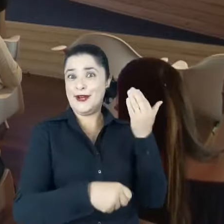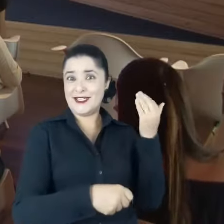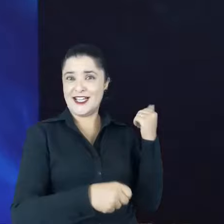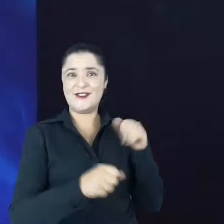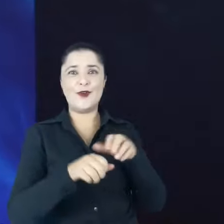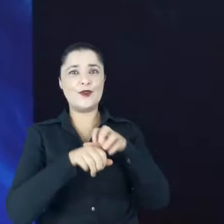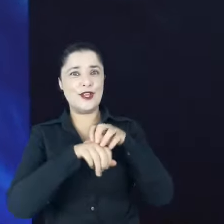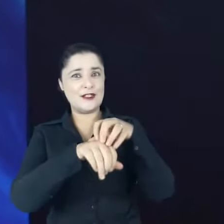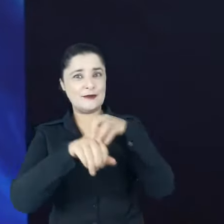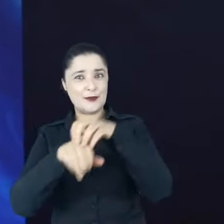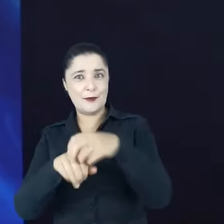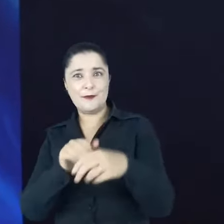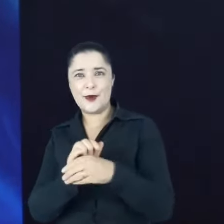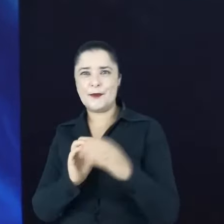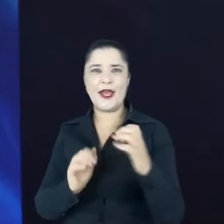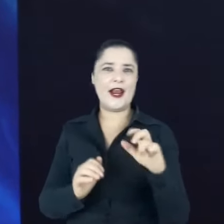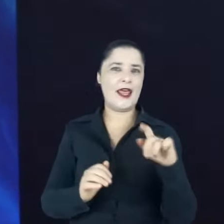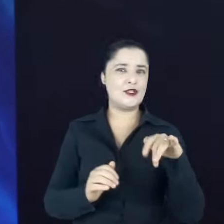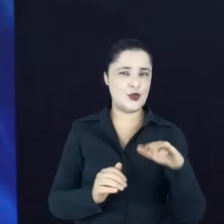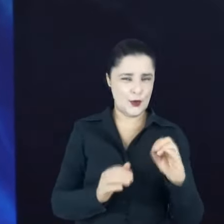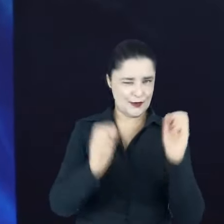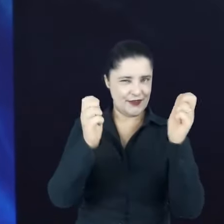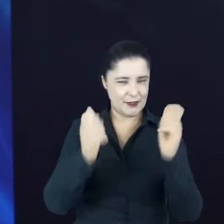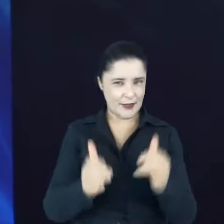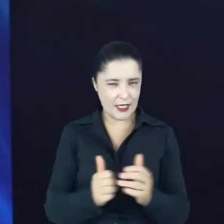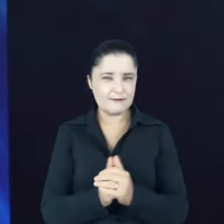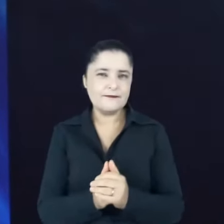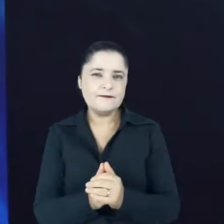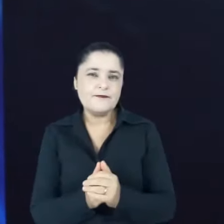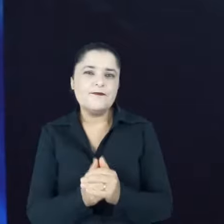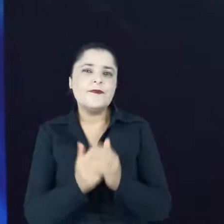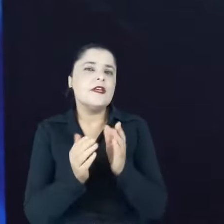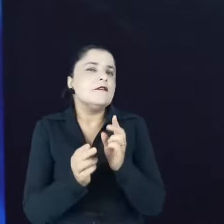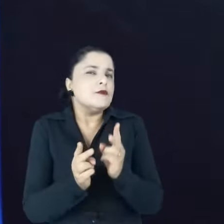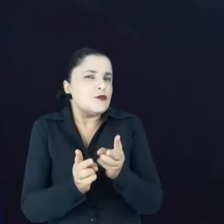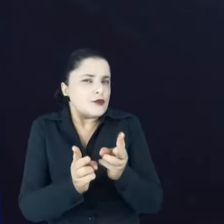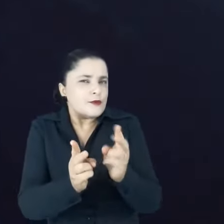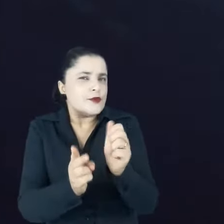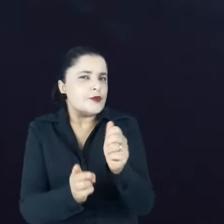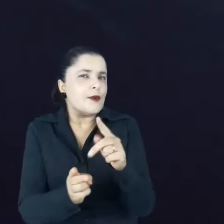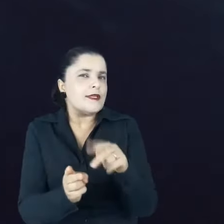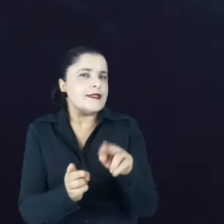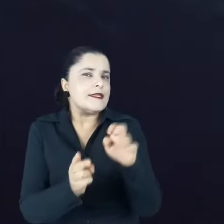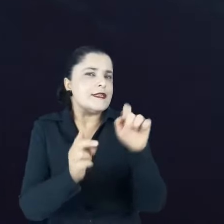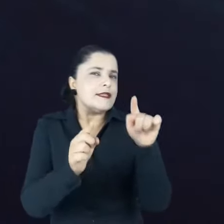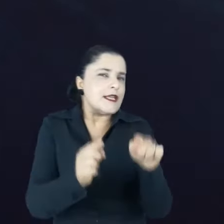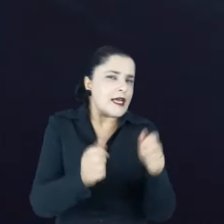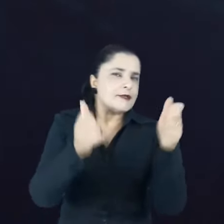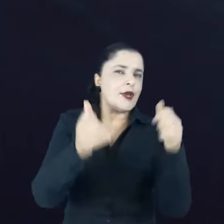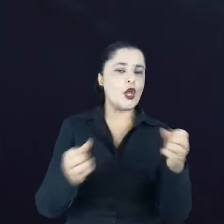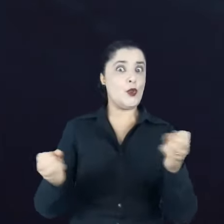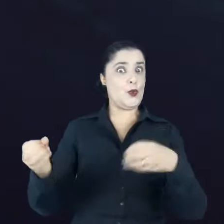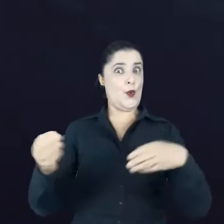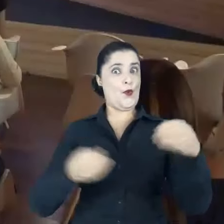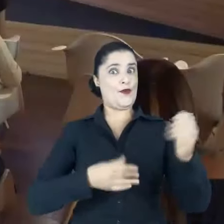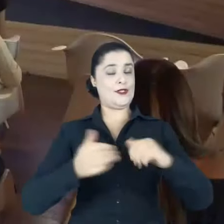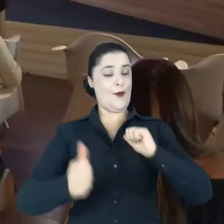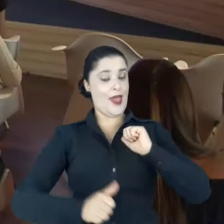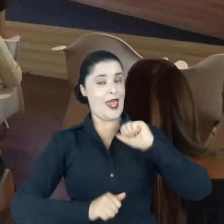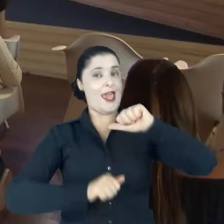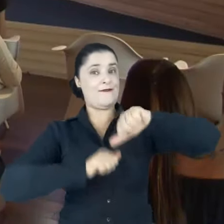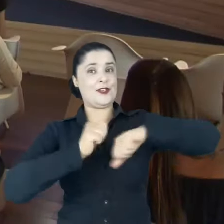eclético, mas a gente volta sobre isso. Agora, pegando o gancho do André, que falou um pouco sobre inovação, essa reinvenção, esse novo propósito,